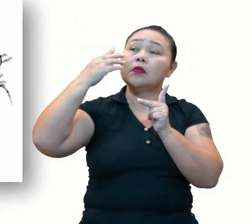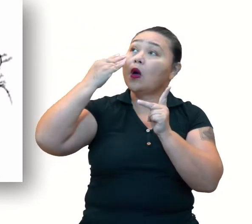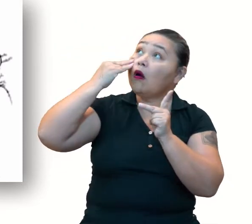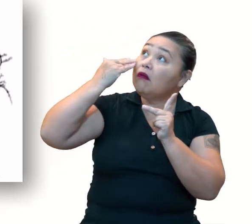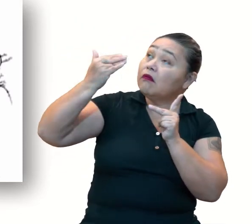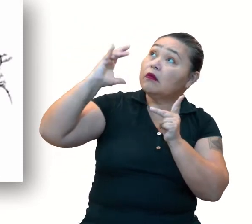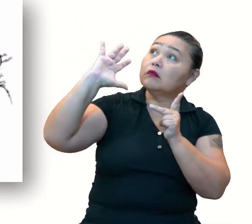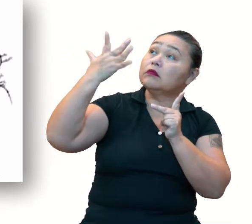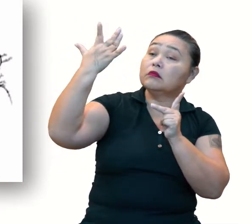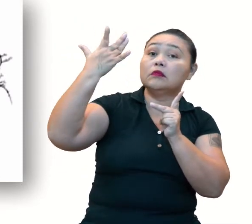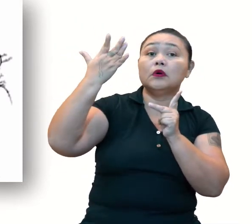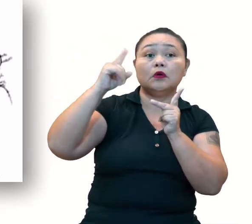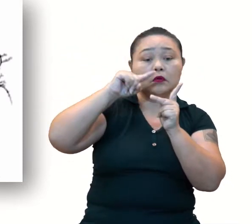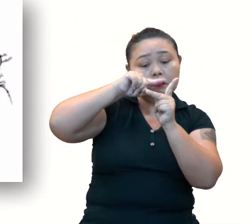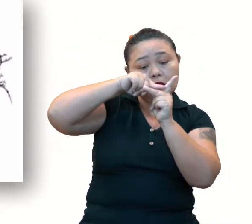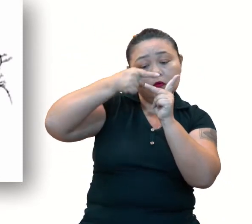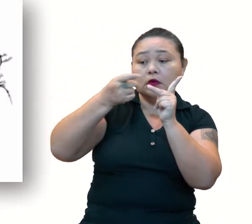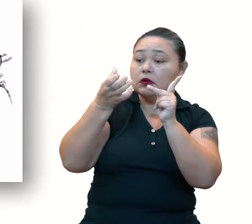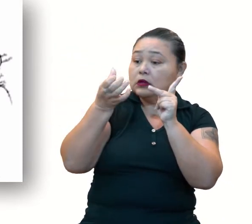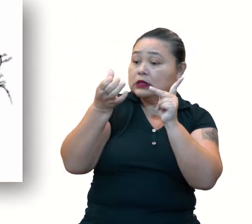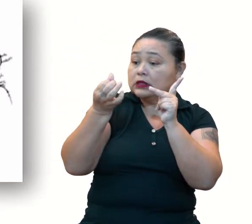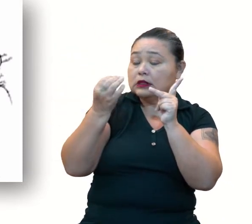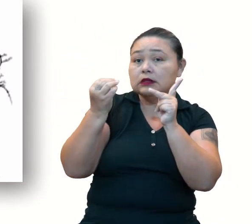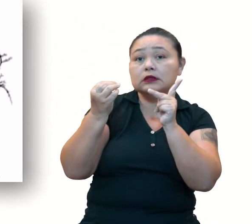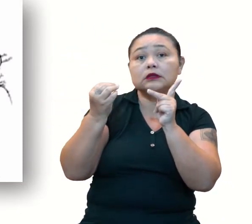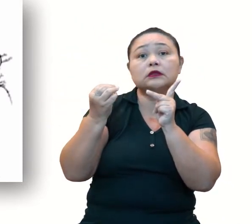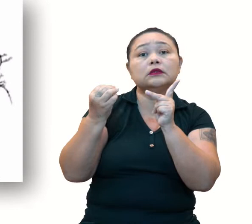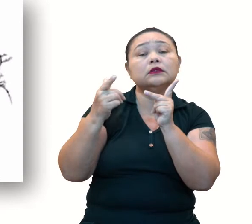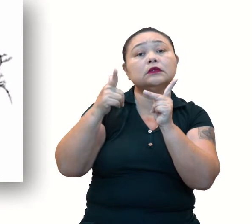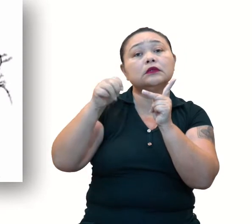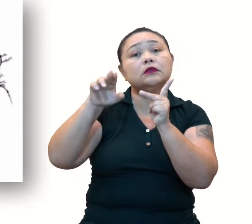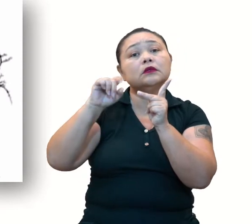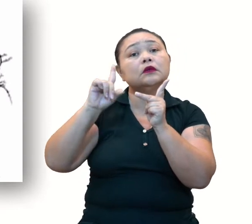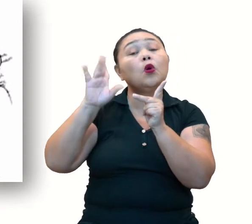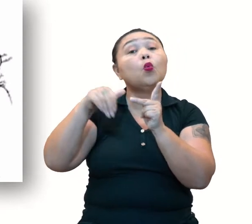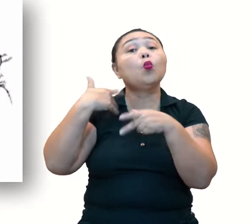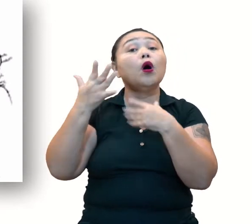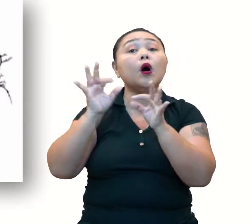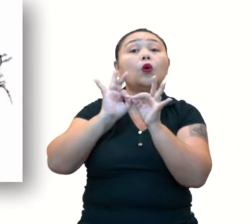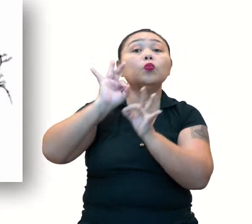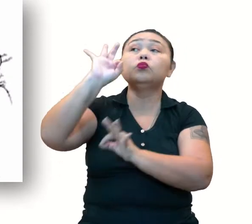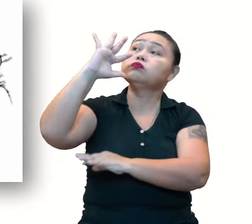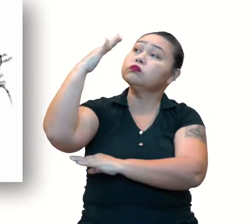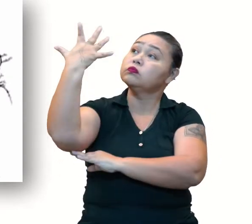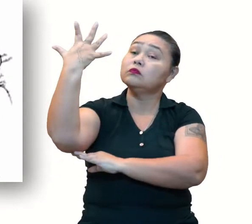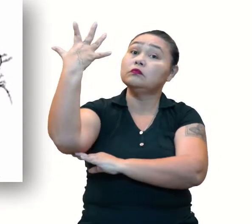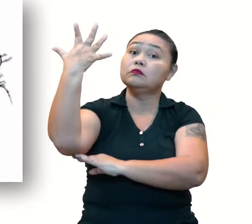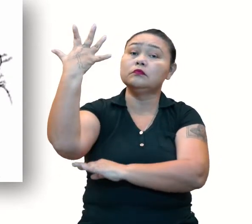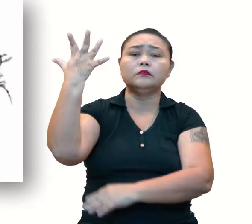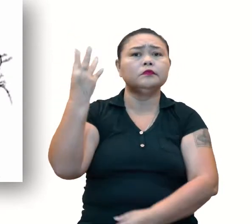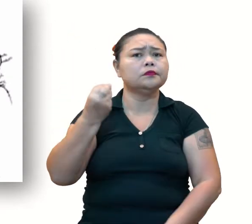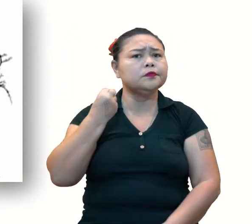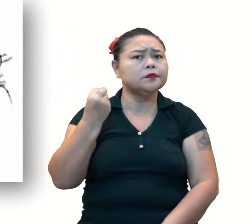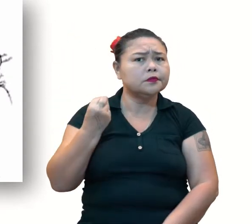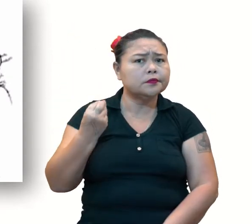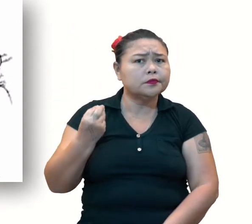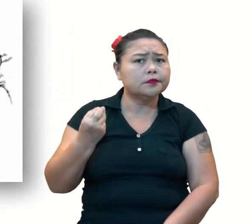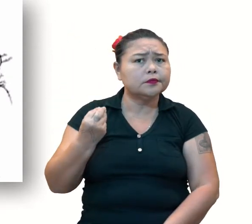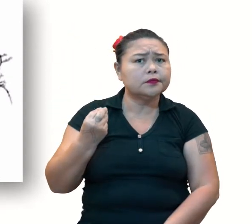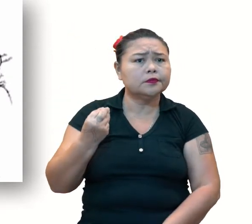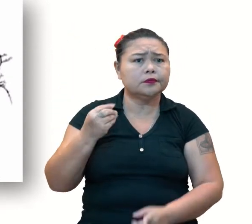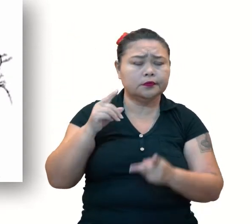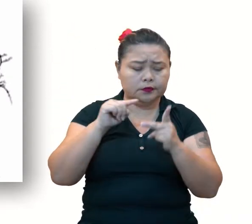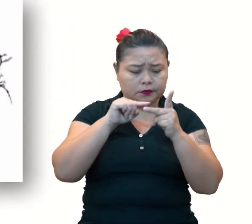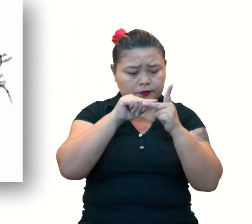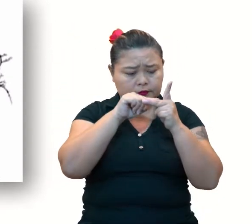um ângulo de 60 graus. Qual a altura da árvore? Como é que é? Ele